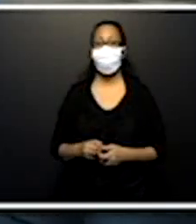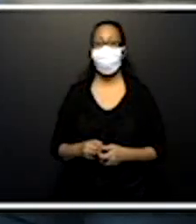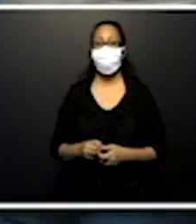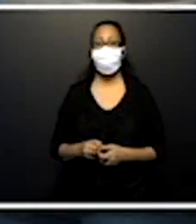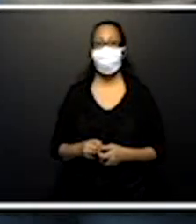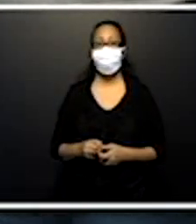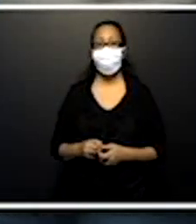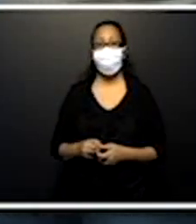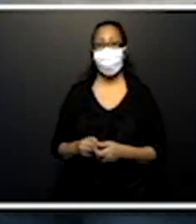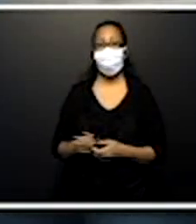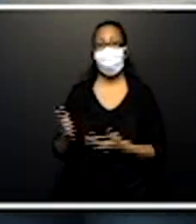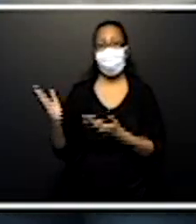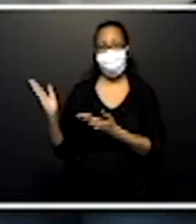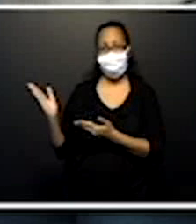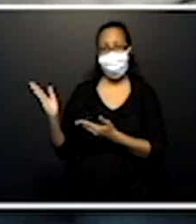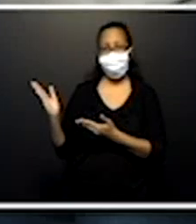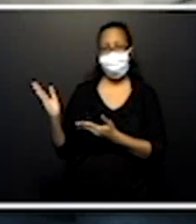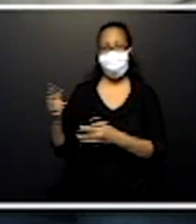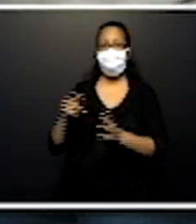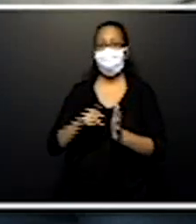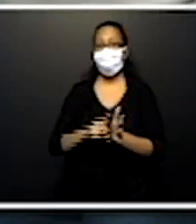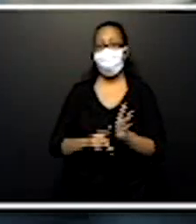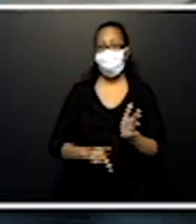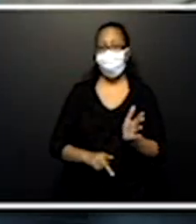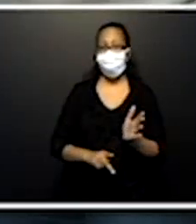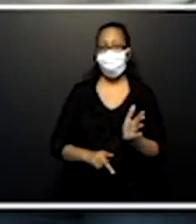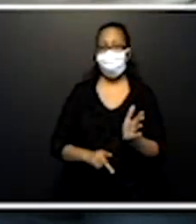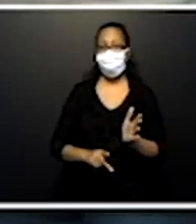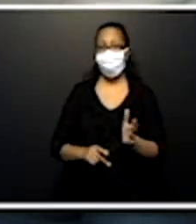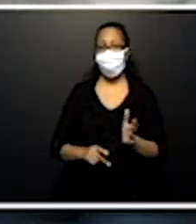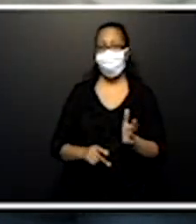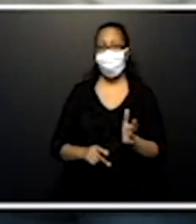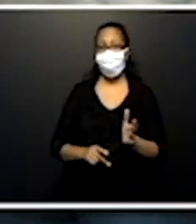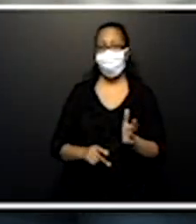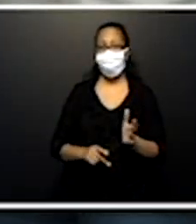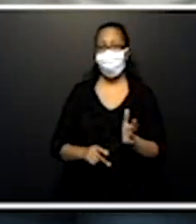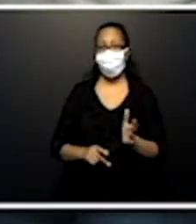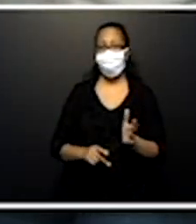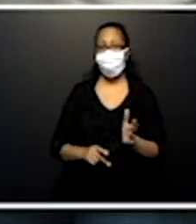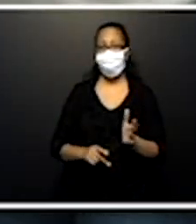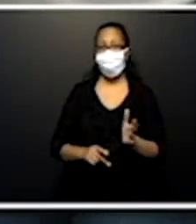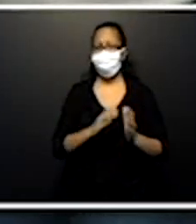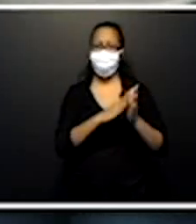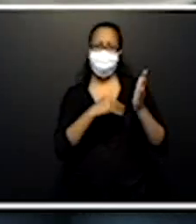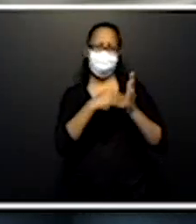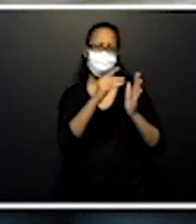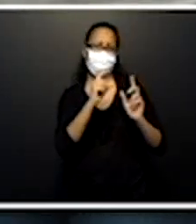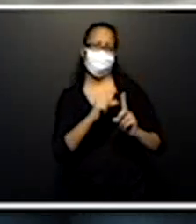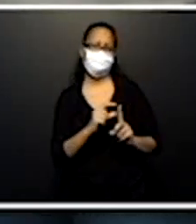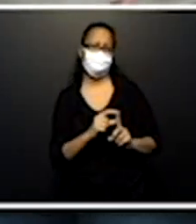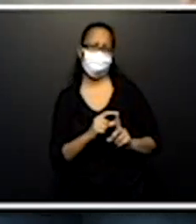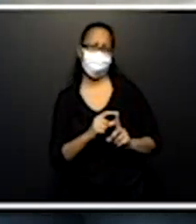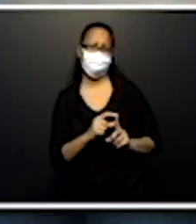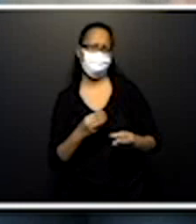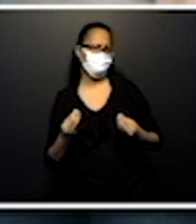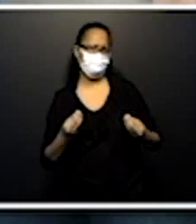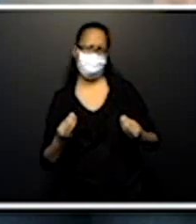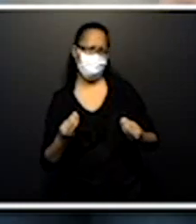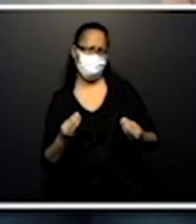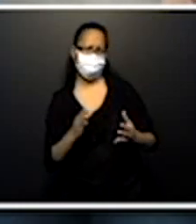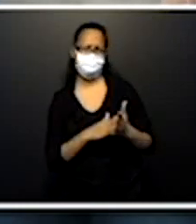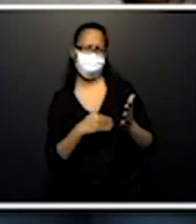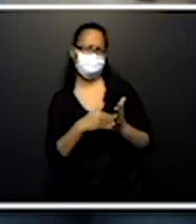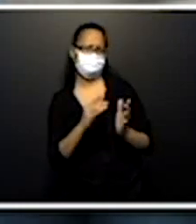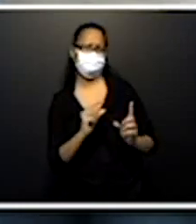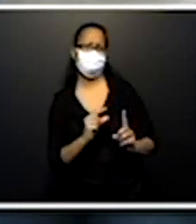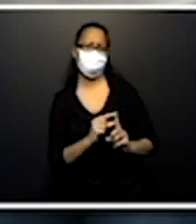lá. Nós vamos ver que o poema dá para pintar com palavras. Pintar com palavras? O que significaria